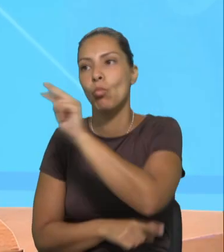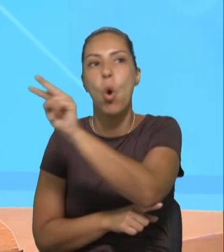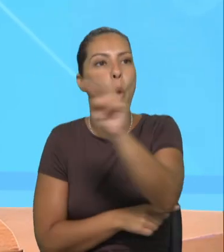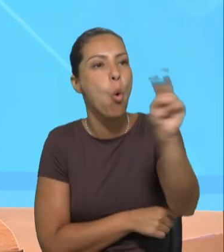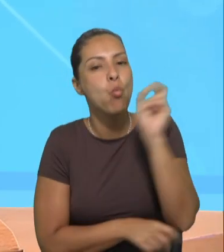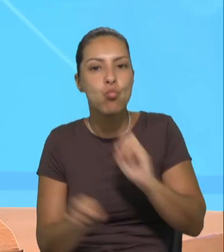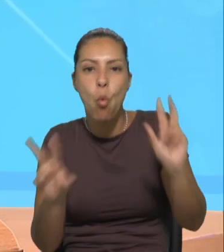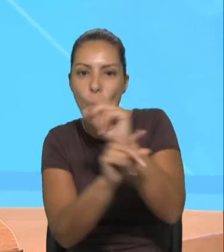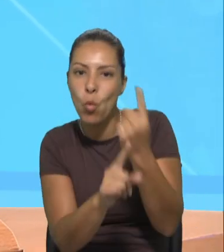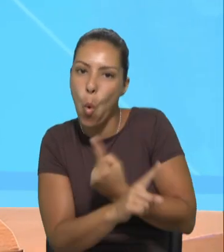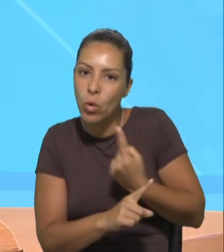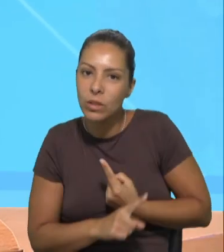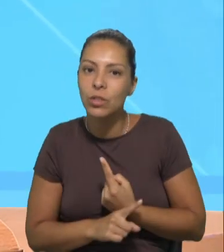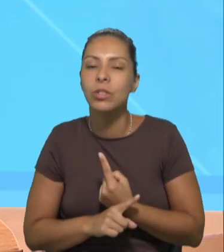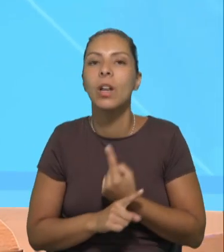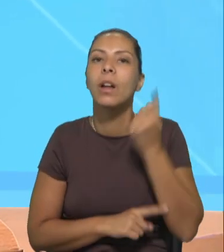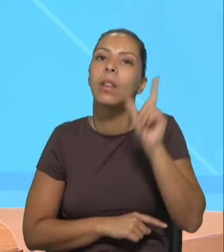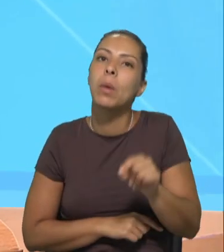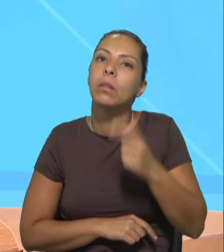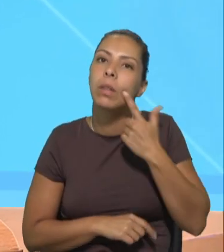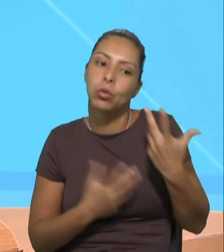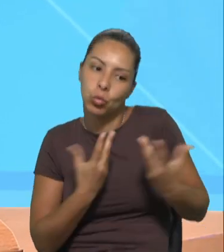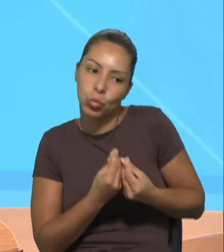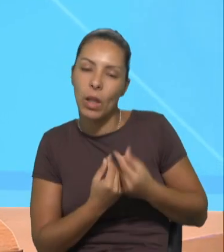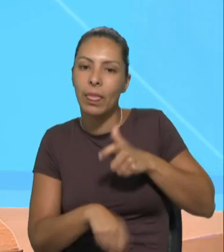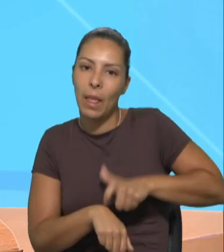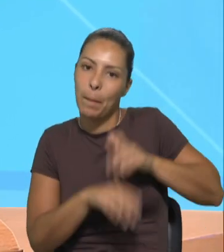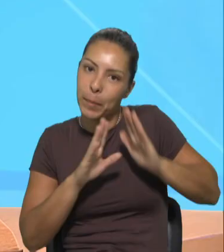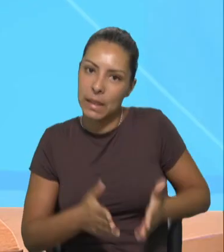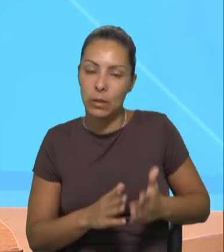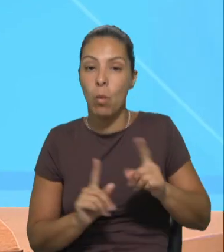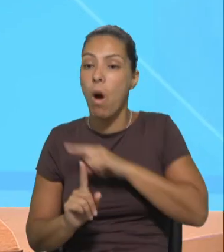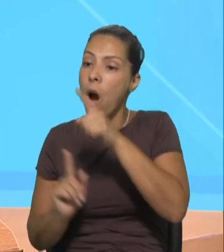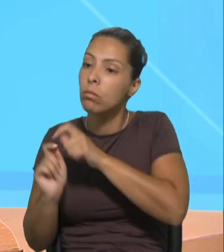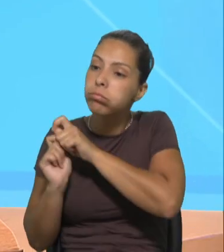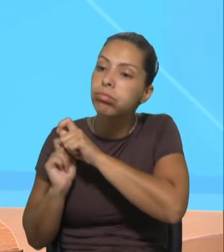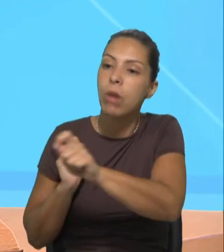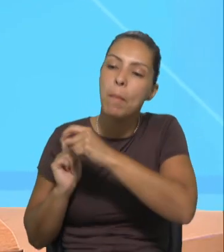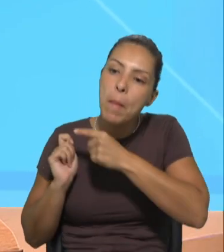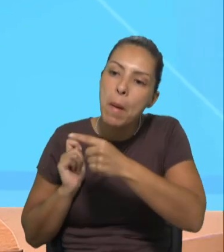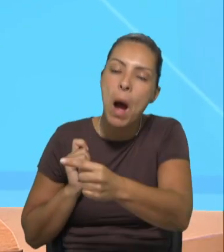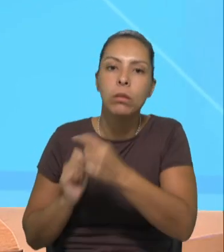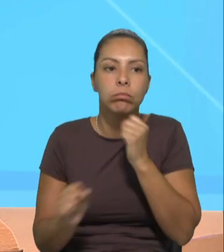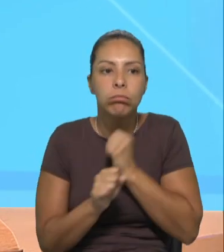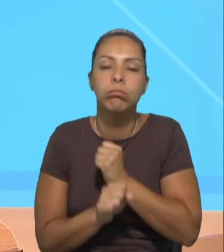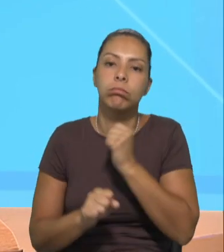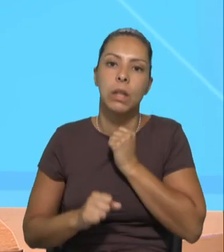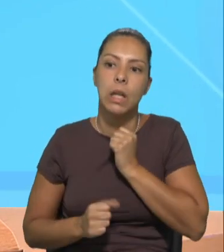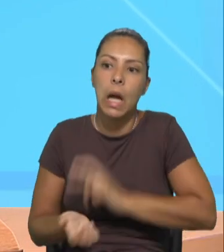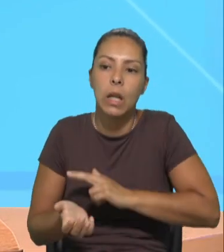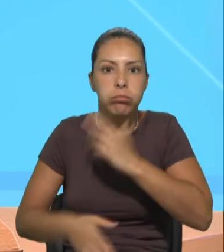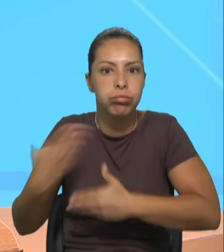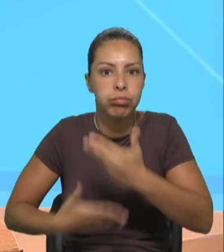calhar, sobretudo, procurar estar mais tempo com aqueles que ao longo do ano não podemos estar. E essa tem sido a nossa